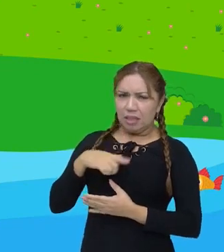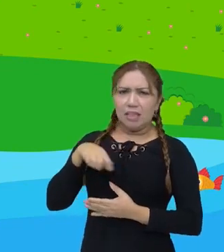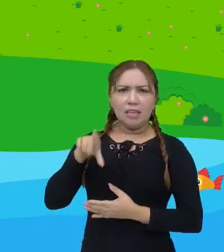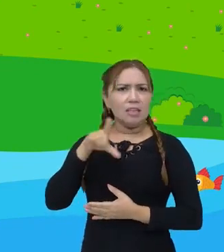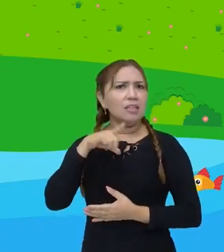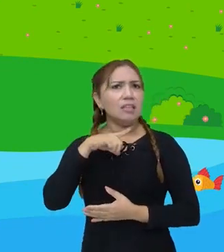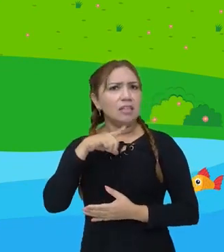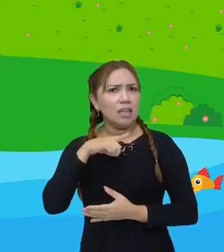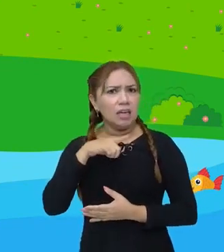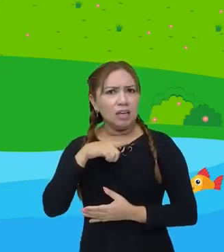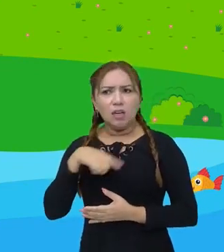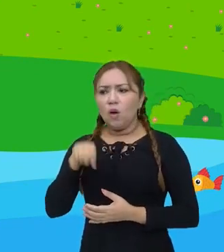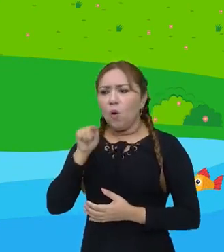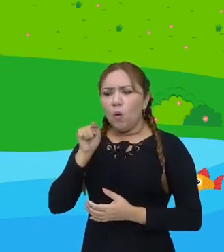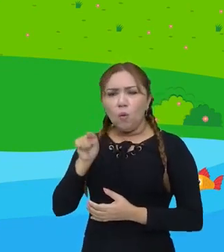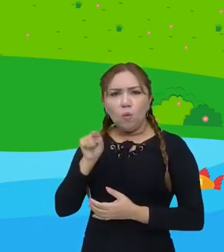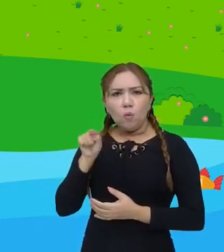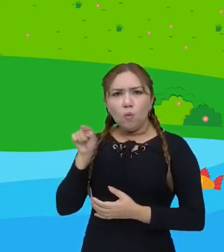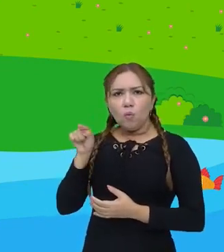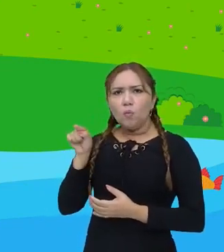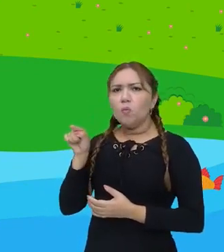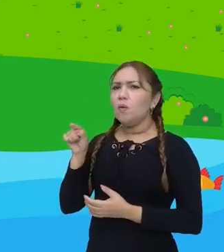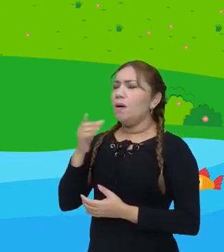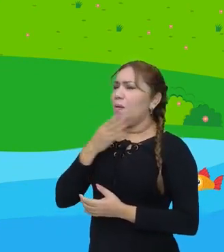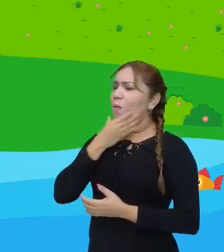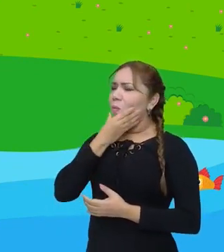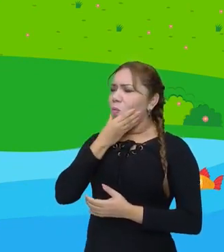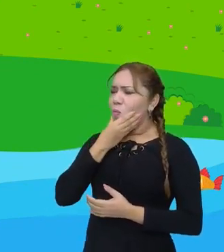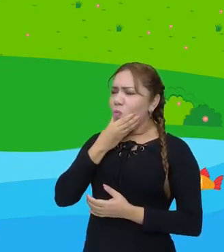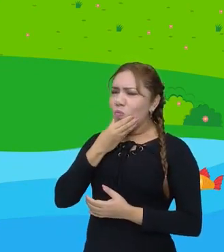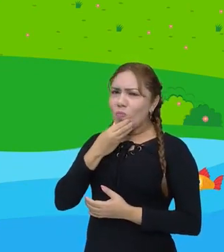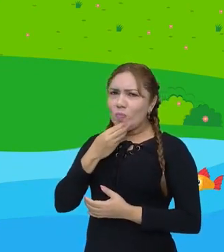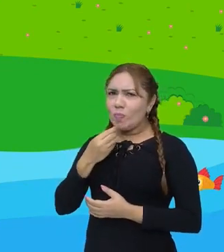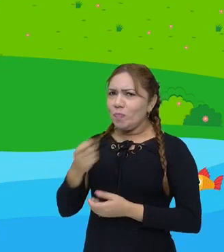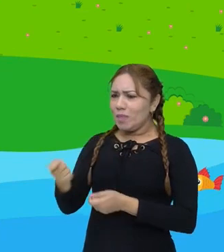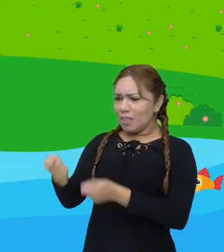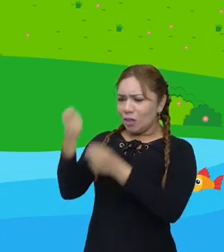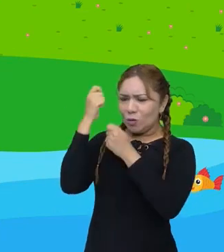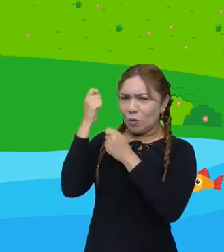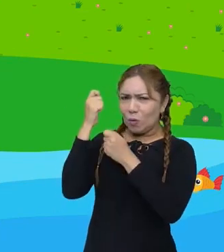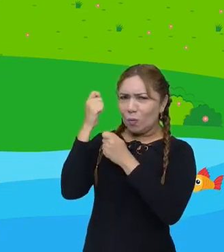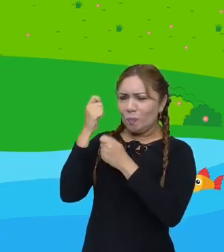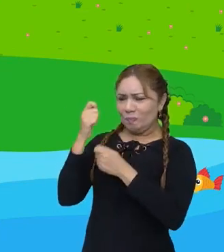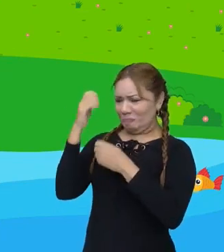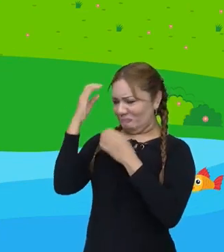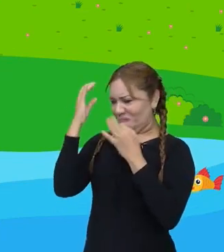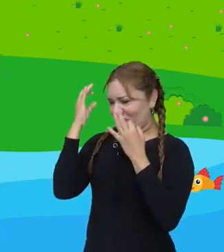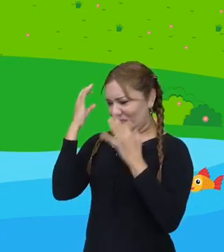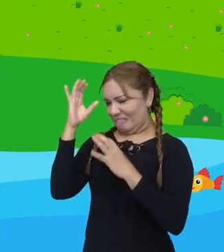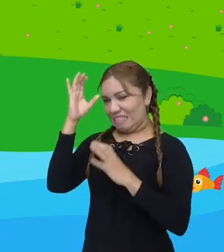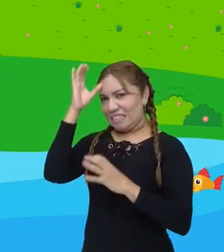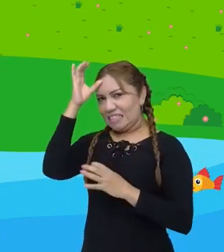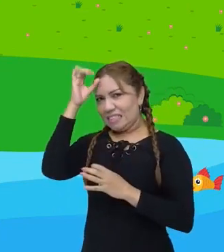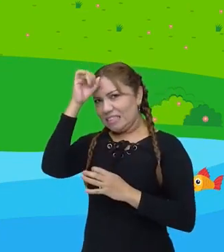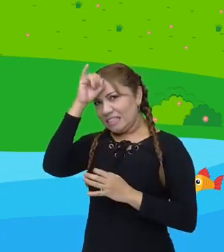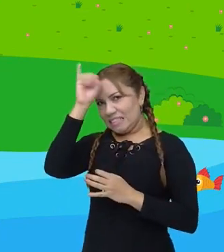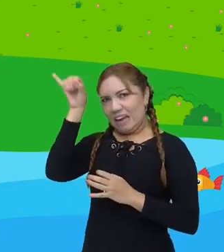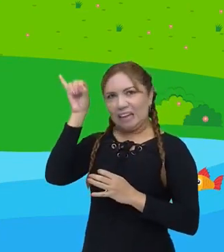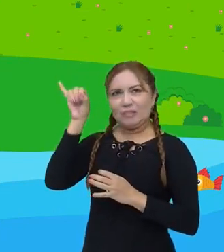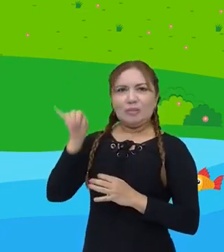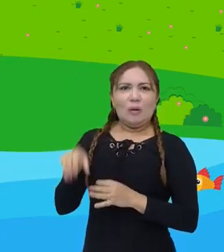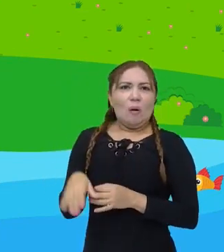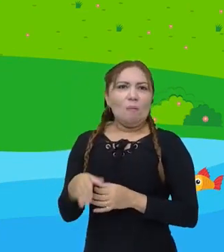que este pescador de meia tigela duvidava que ele,